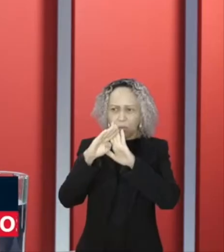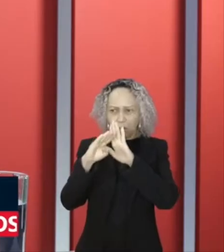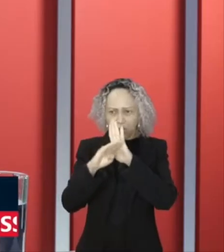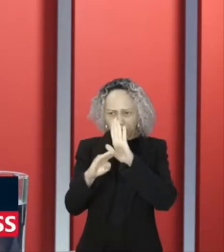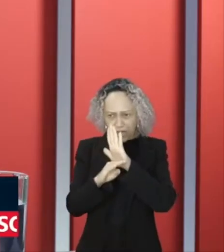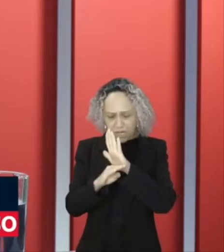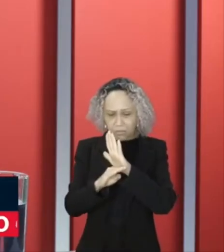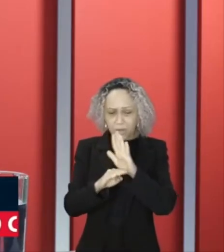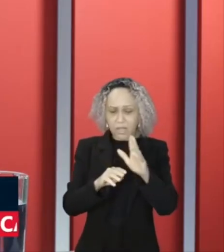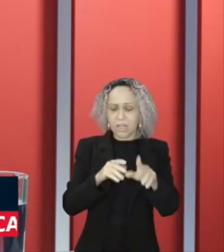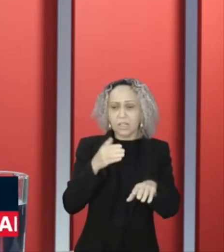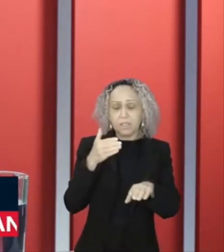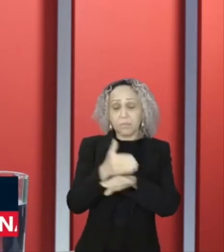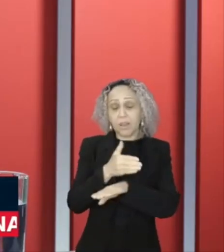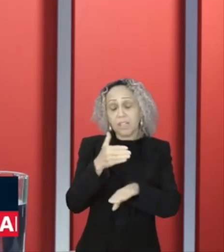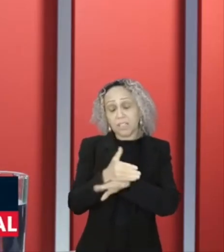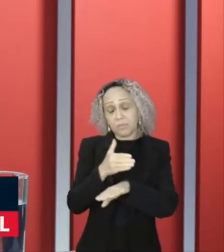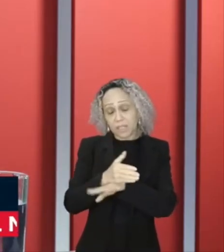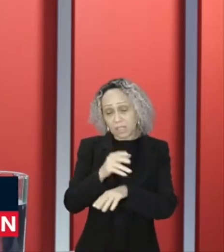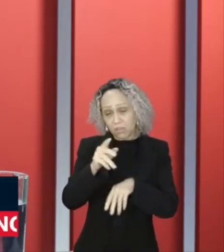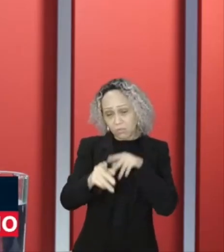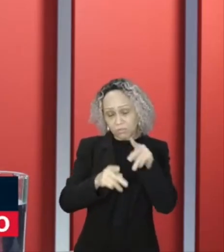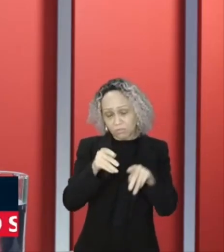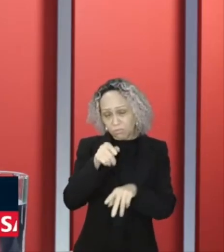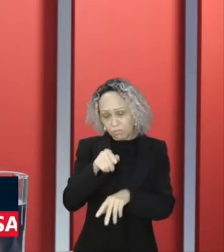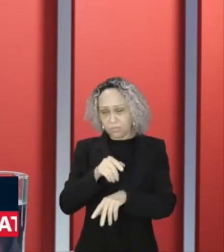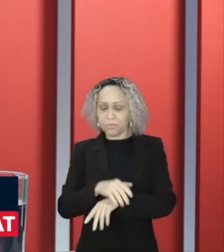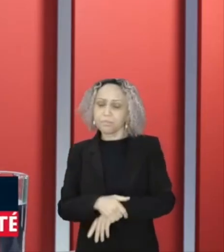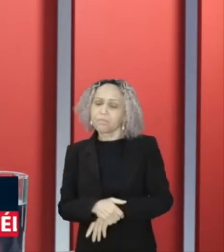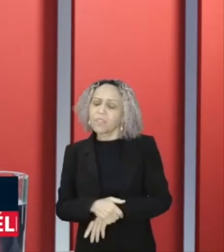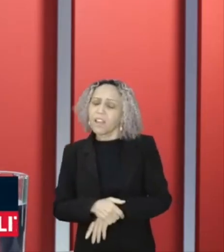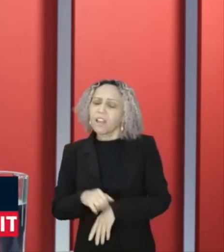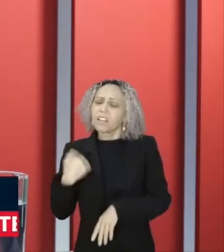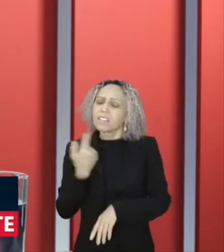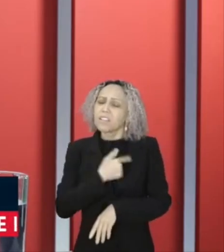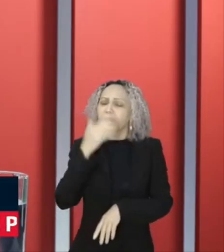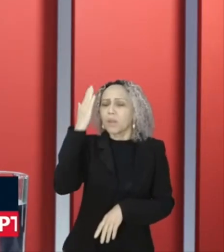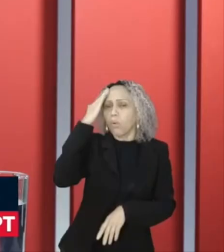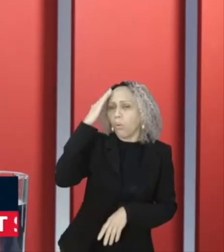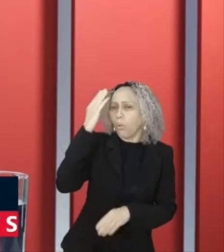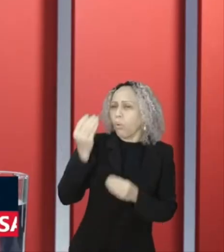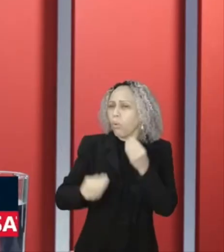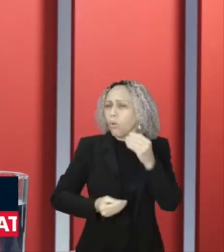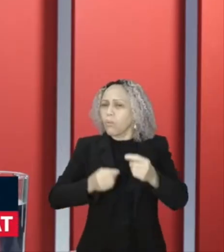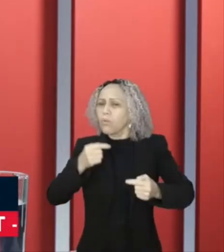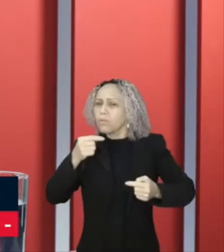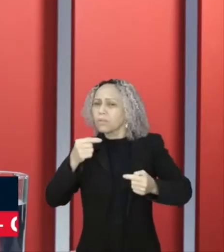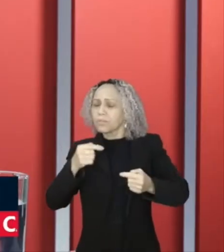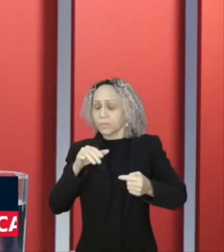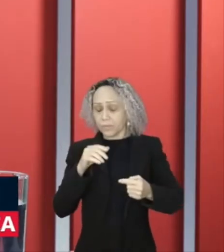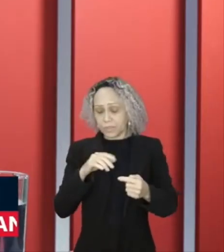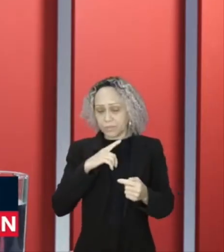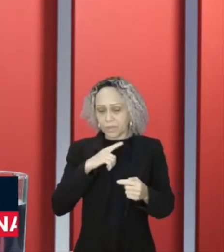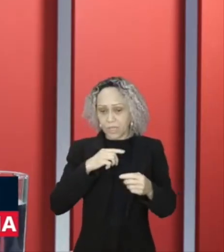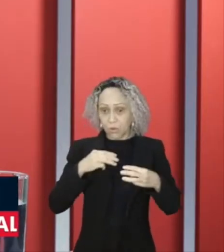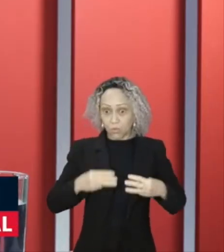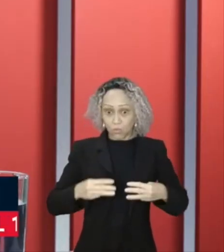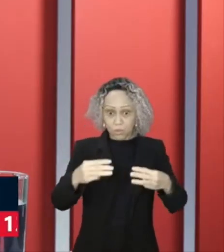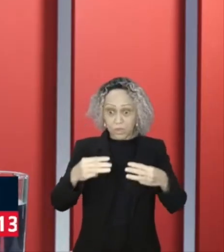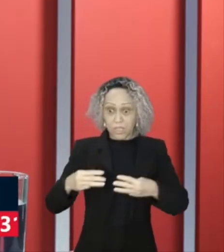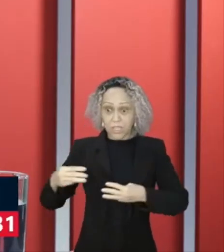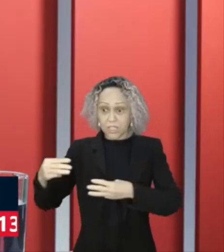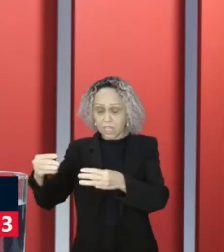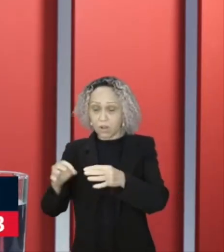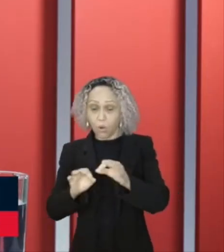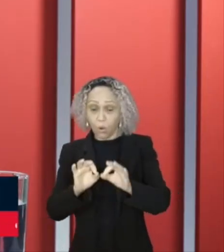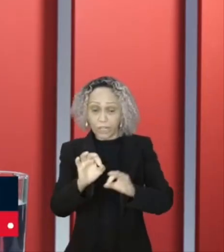as políticas públicas chegam na ponta. Ter a reorganização dos ministérios foi muito importante, né? Agora,